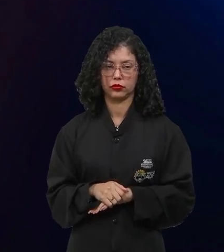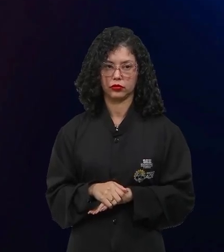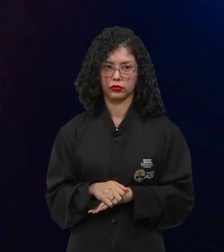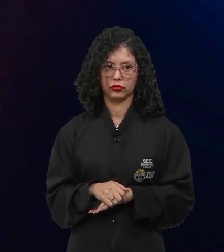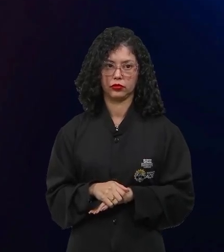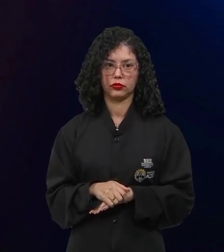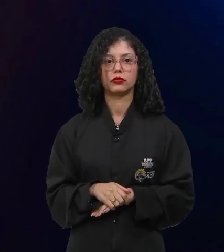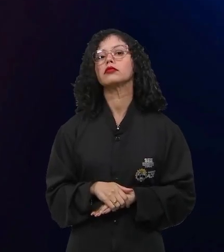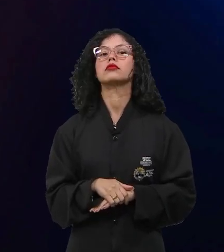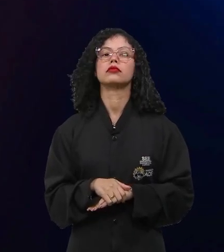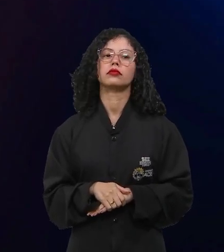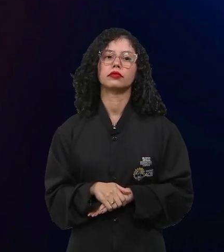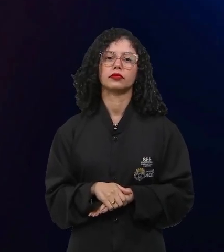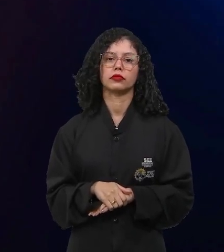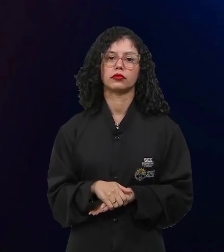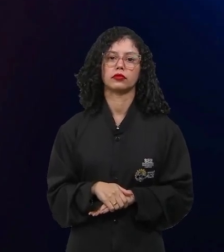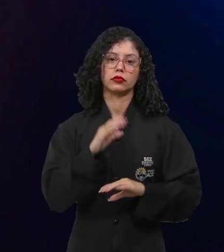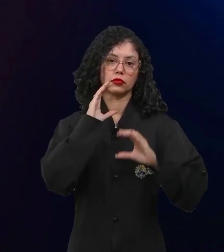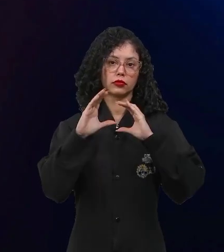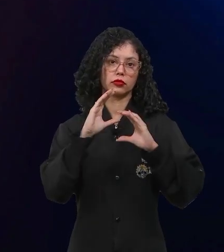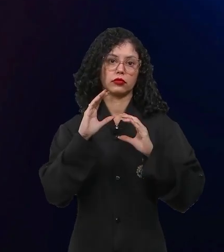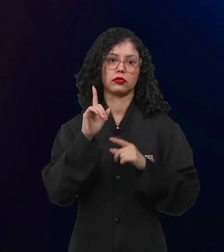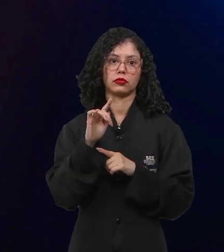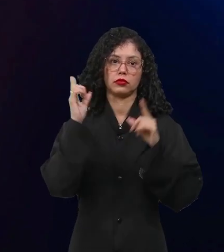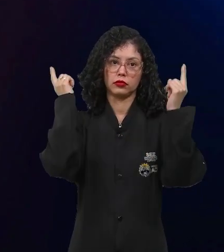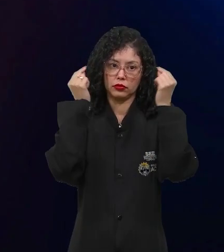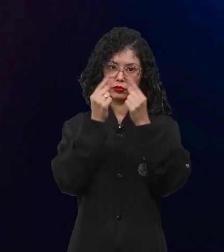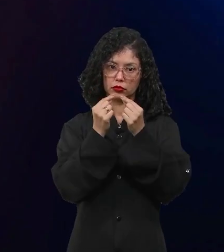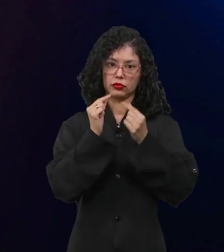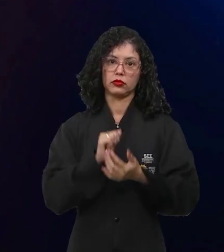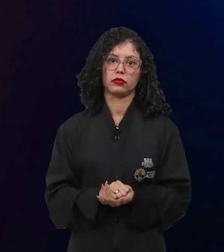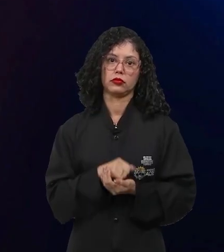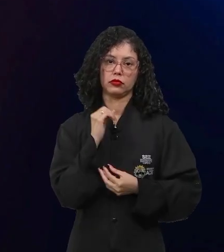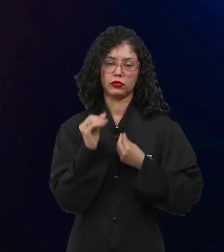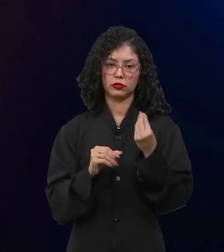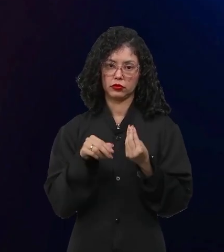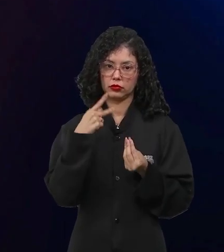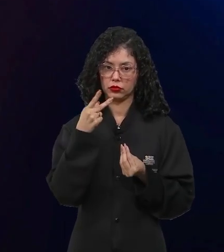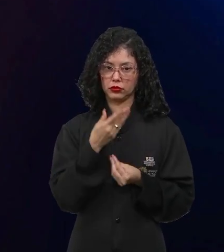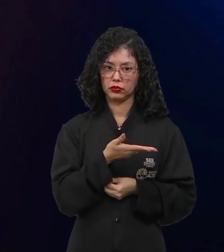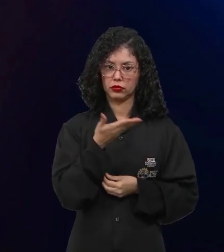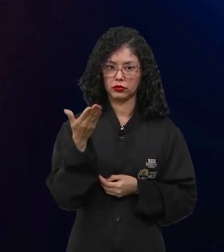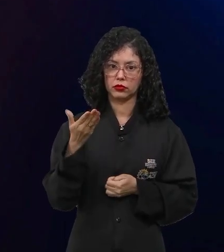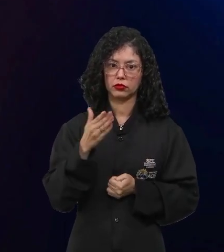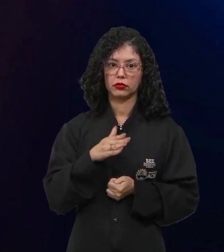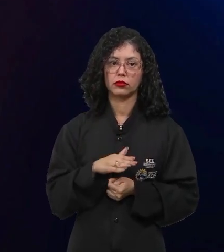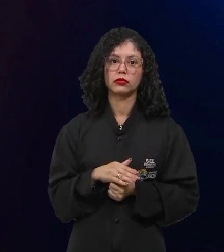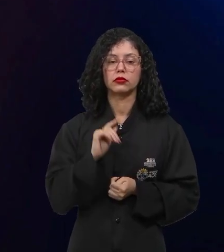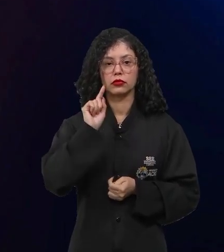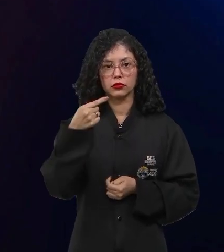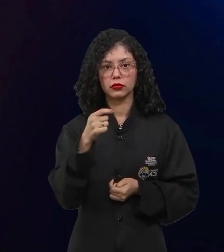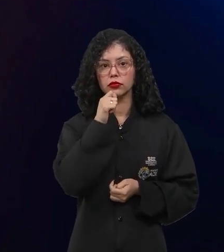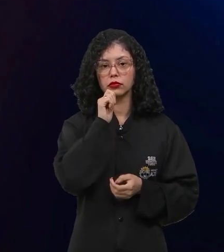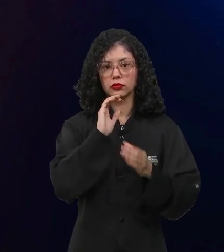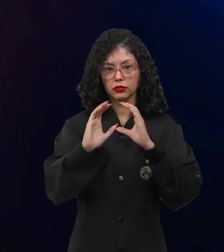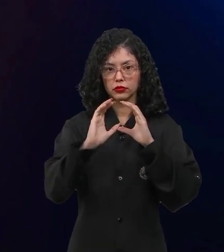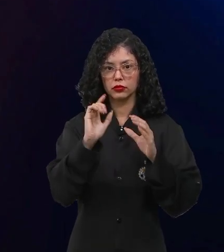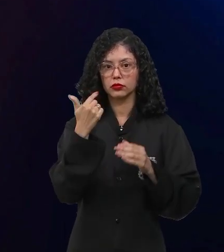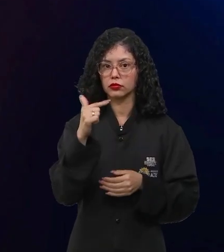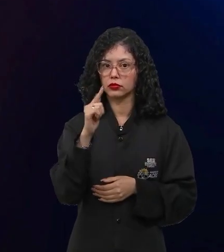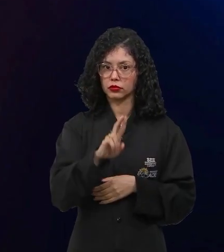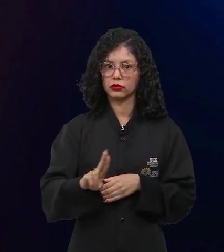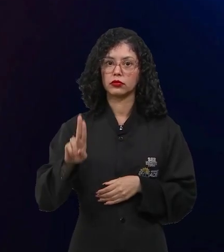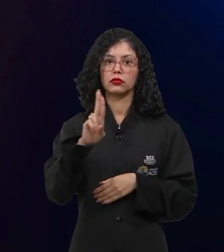hoje. Aí vem o canto gregoriano, né, como eu já falei para vocês, que é aquele canto sem